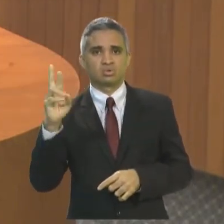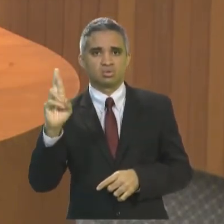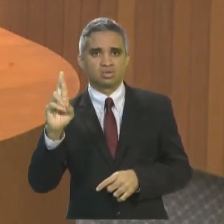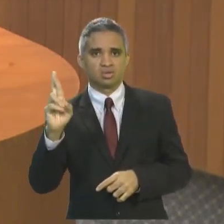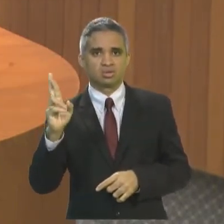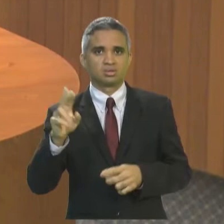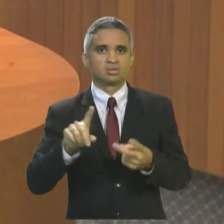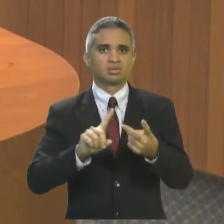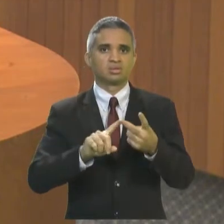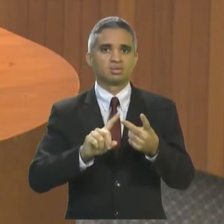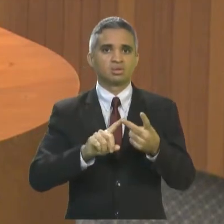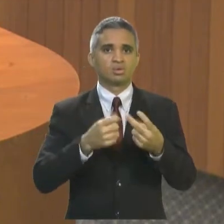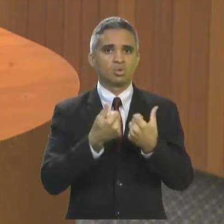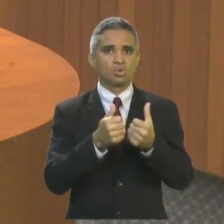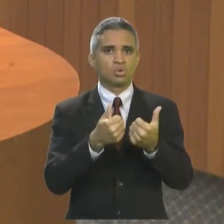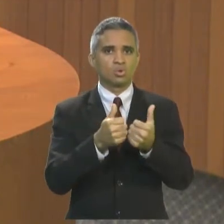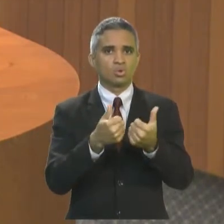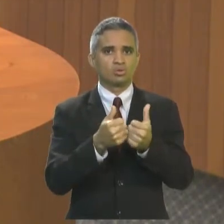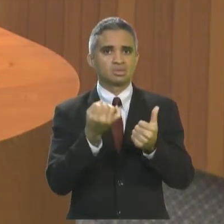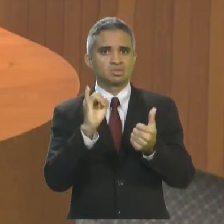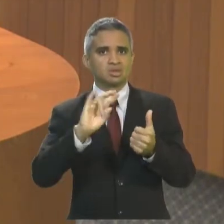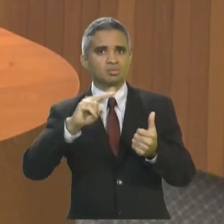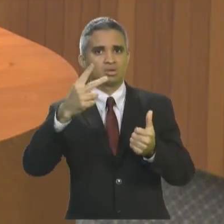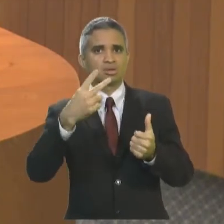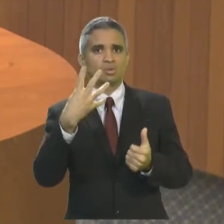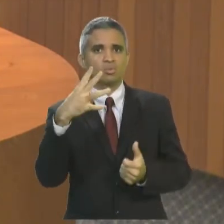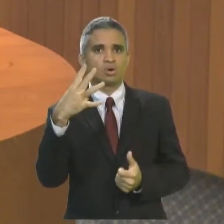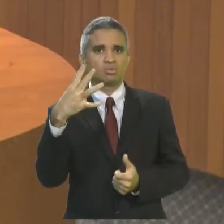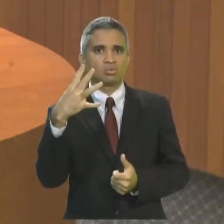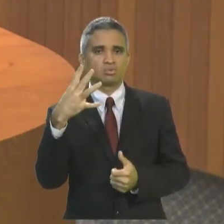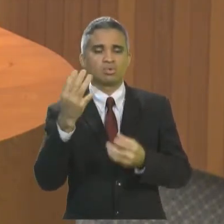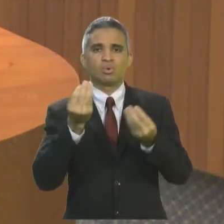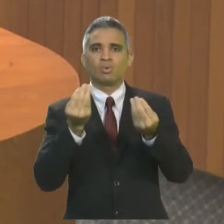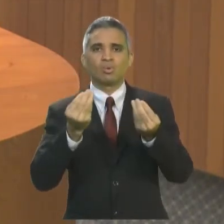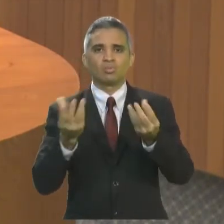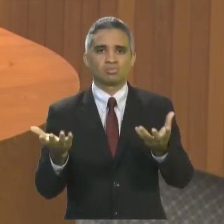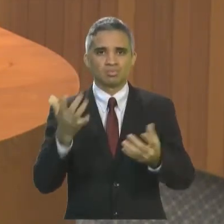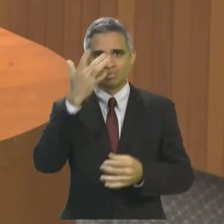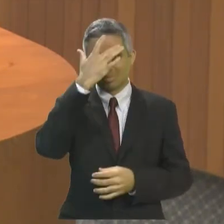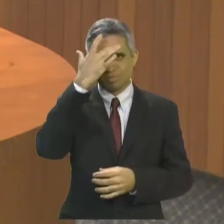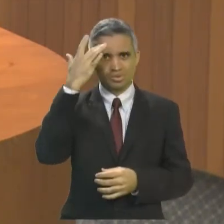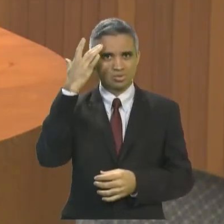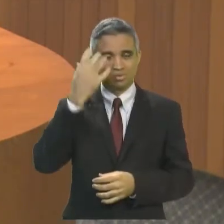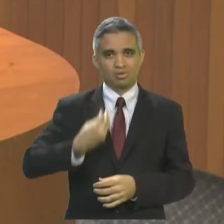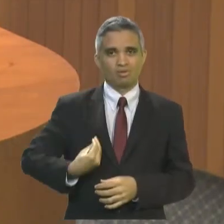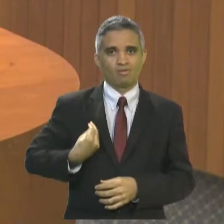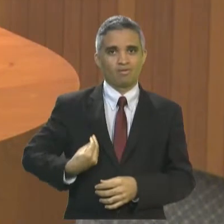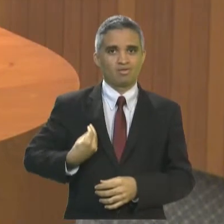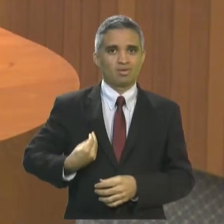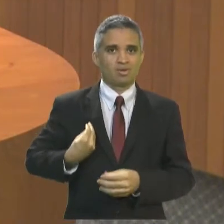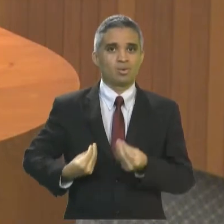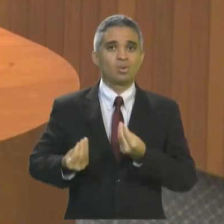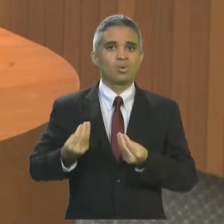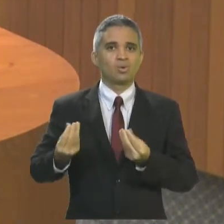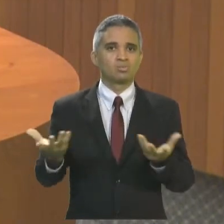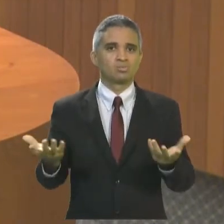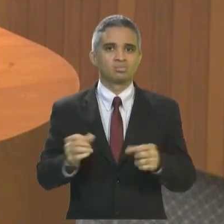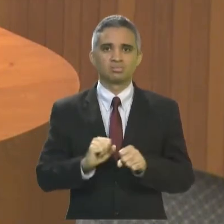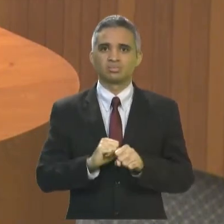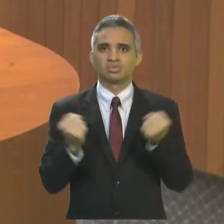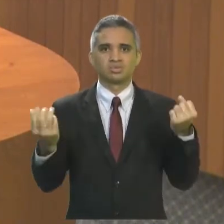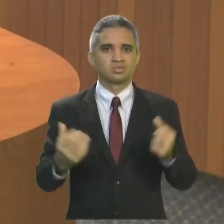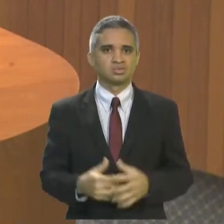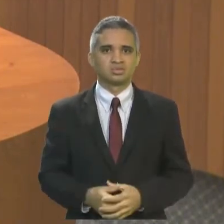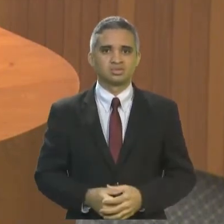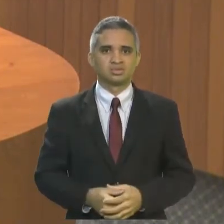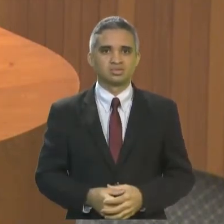4,00. Eu quero saber como uma pessoa que ganha pouco vai sobreviver em meio a esta crise. Não tem